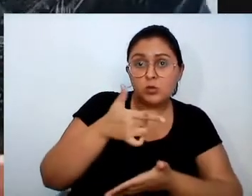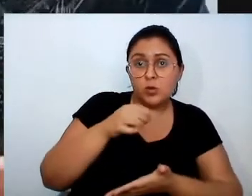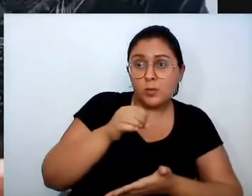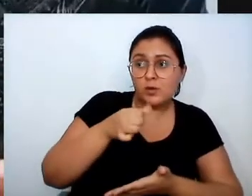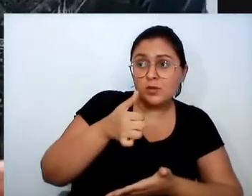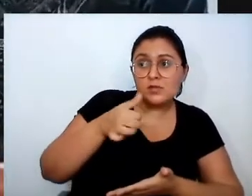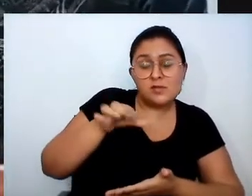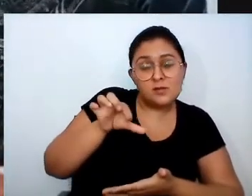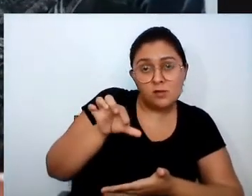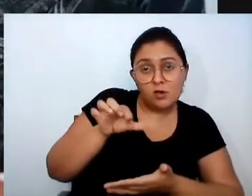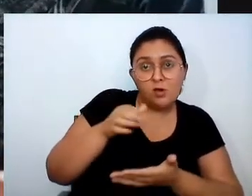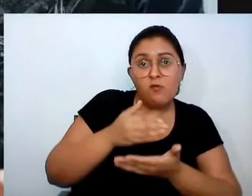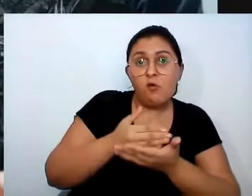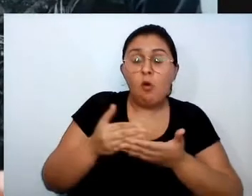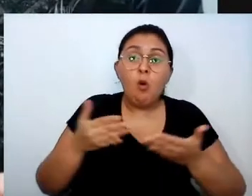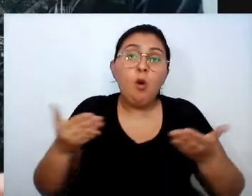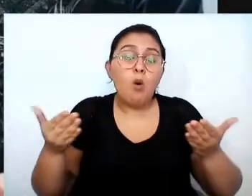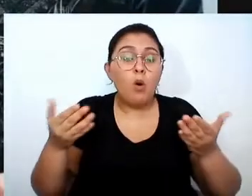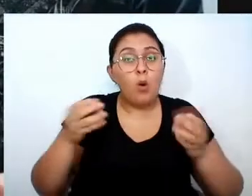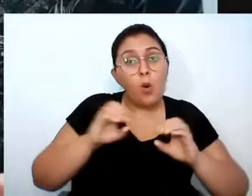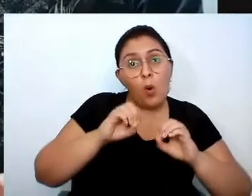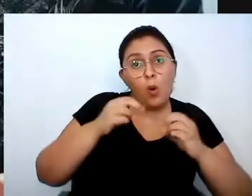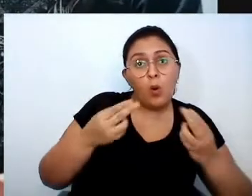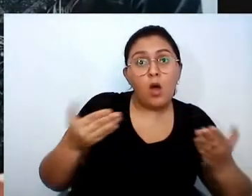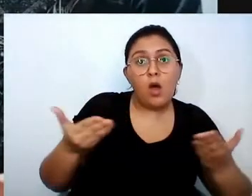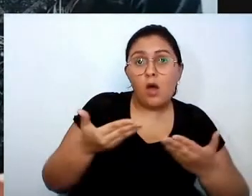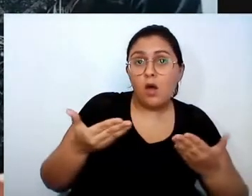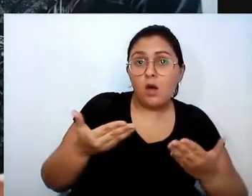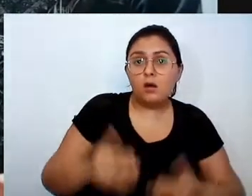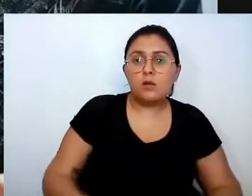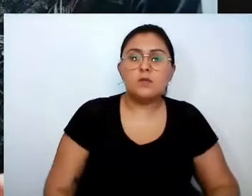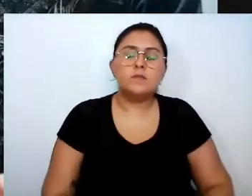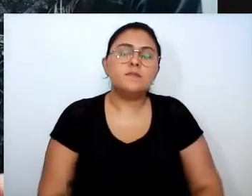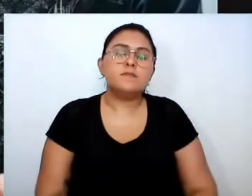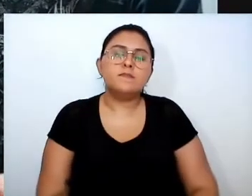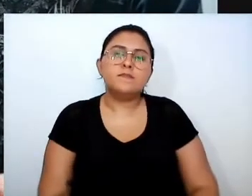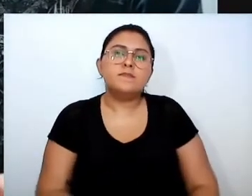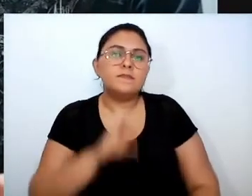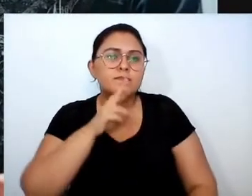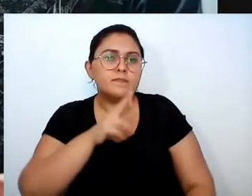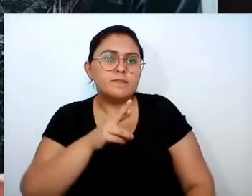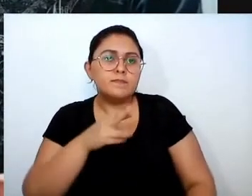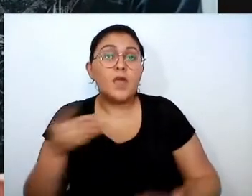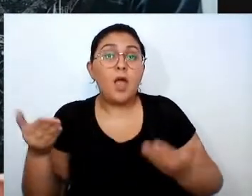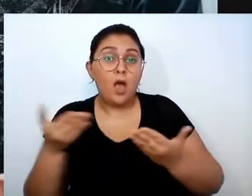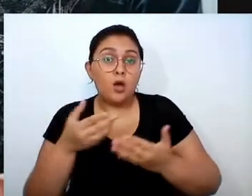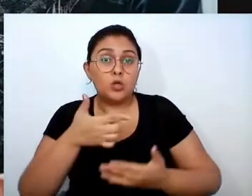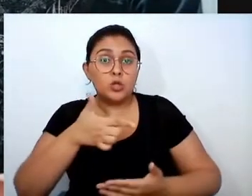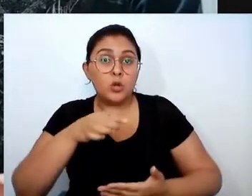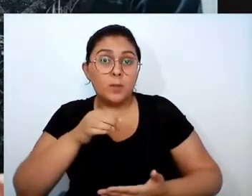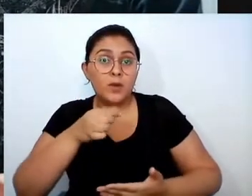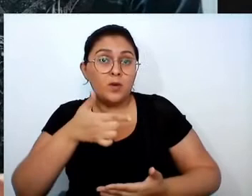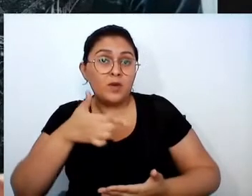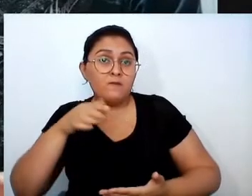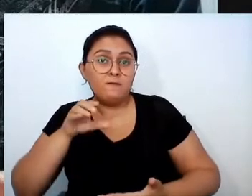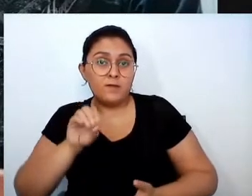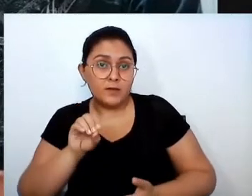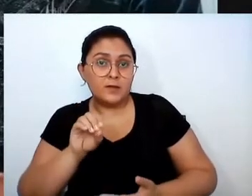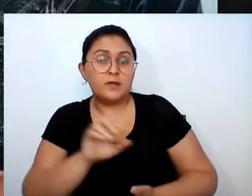ano passado, desde 2019, ou é agora Não, mais recente? eu entrei agora no ano